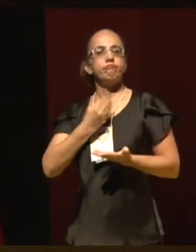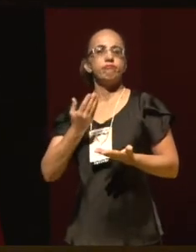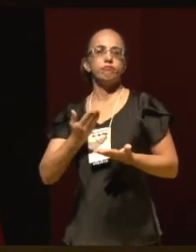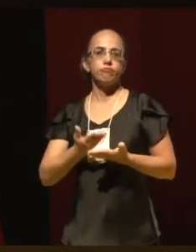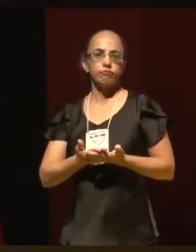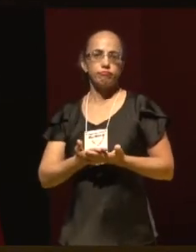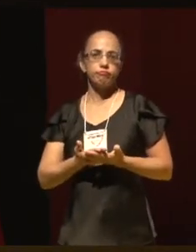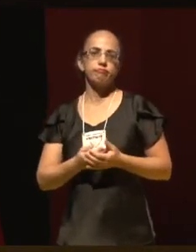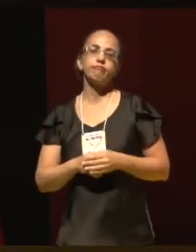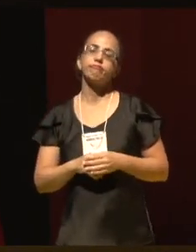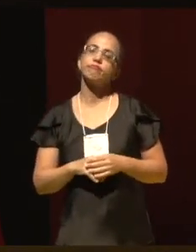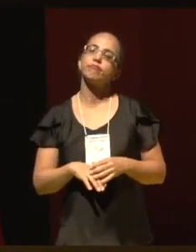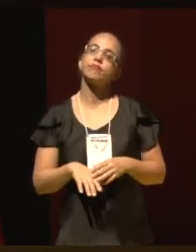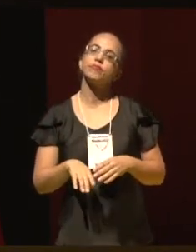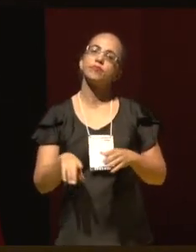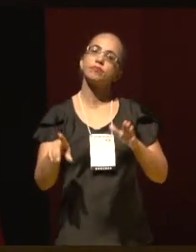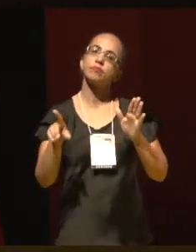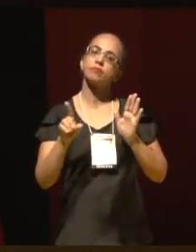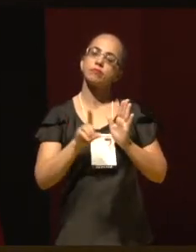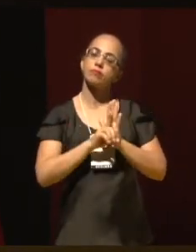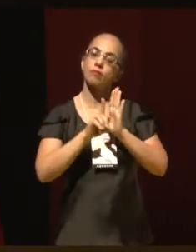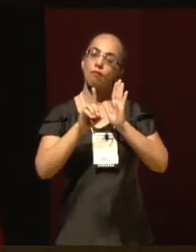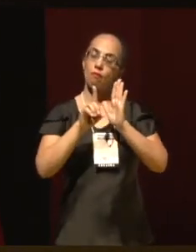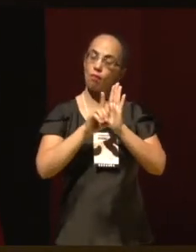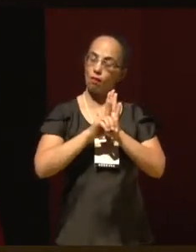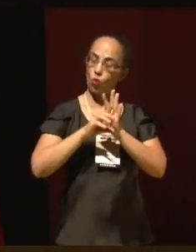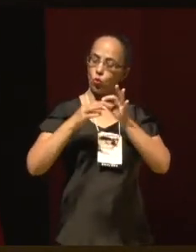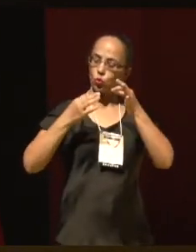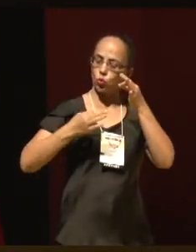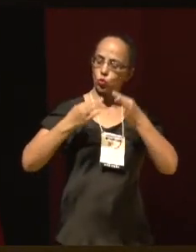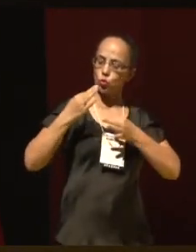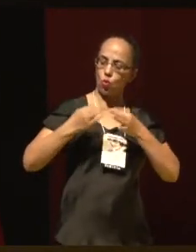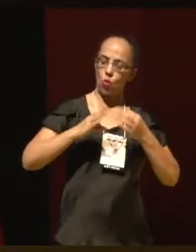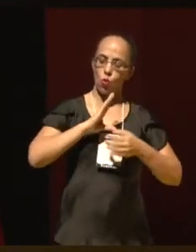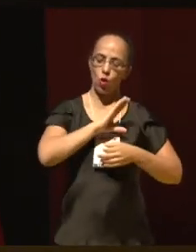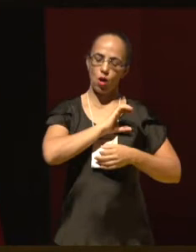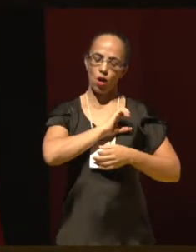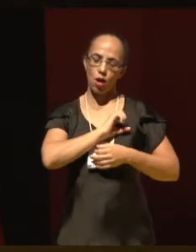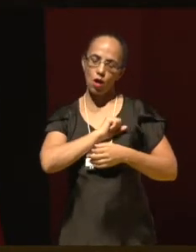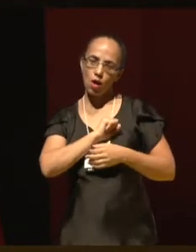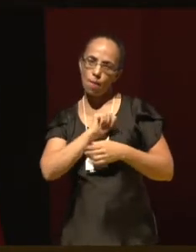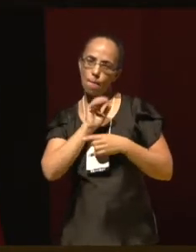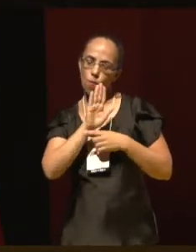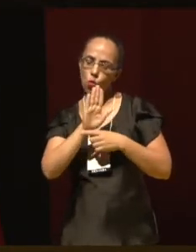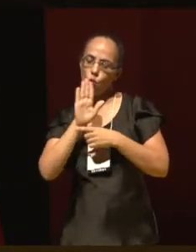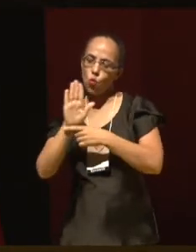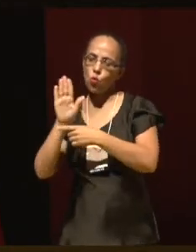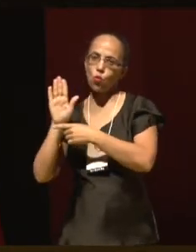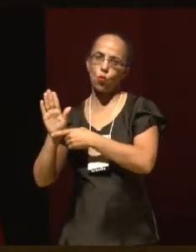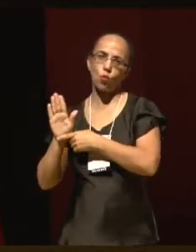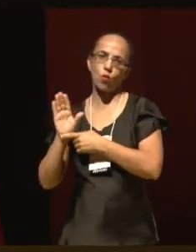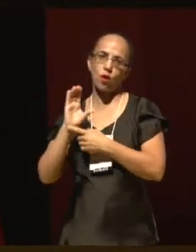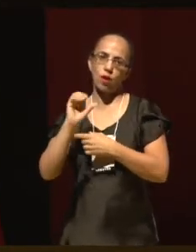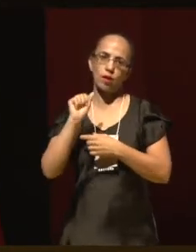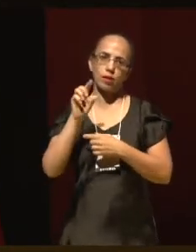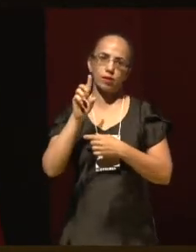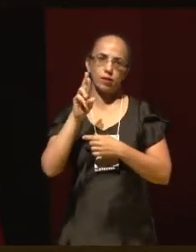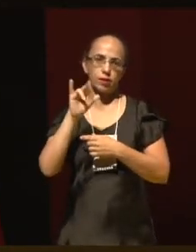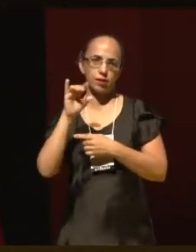A lei de justiça, amor e caridade, que é uma das mais dificultosas que